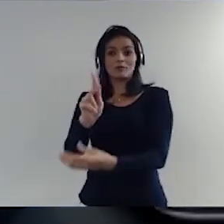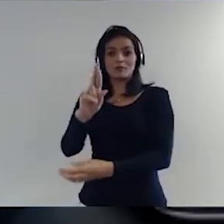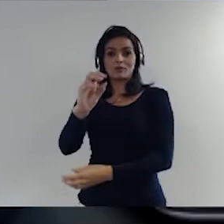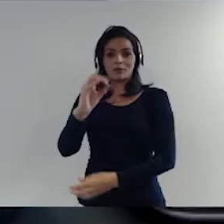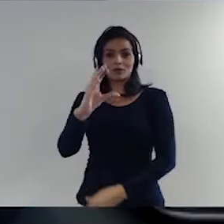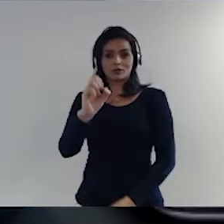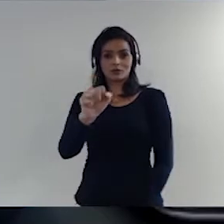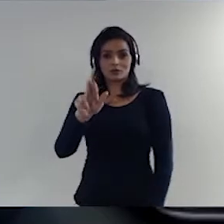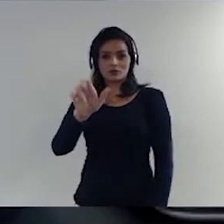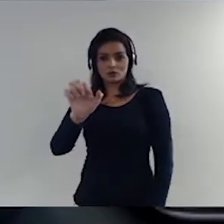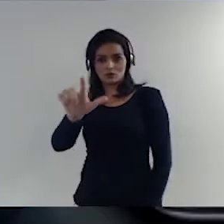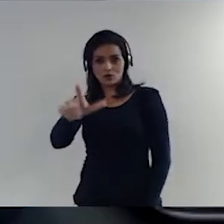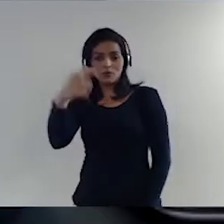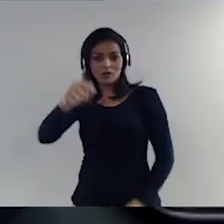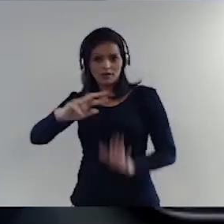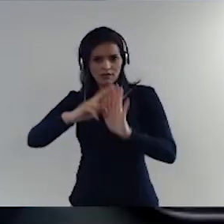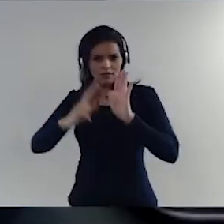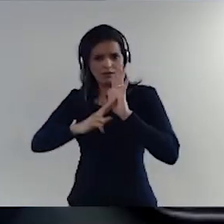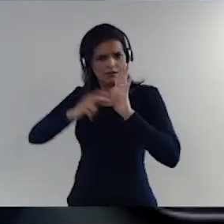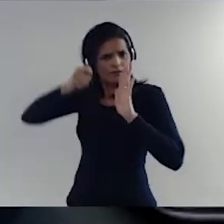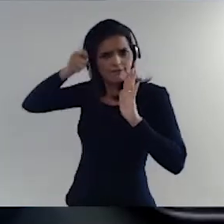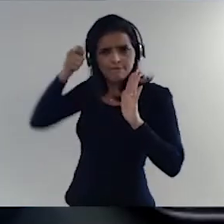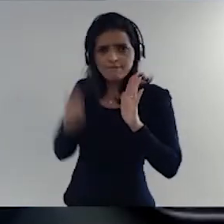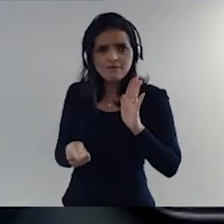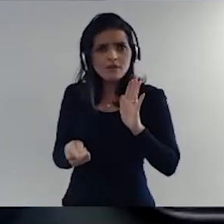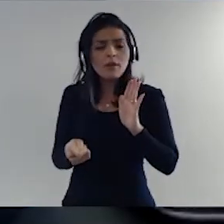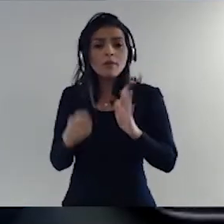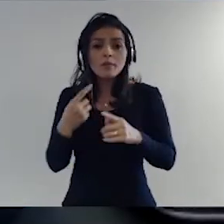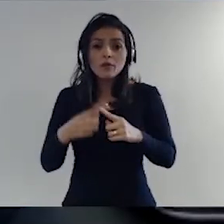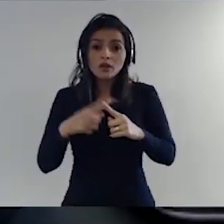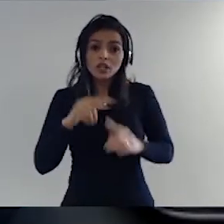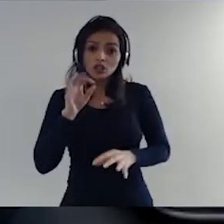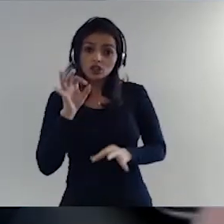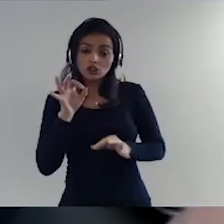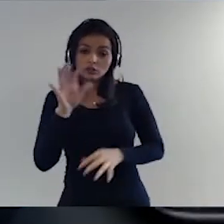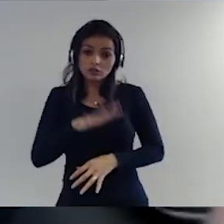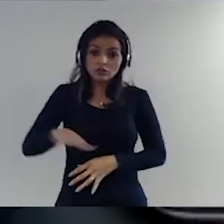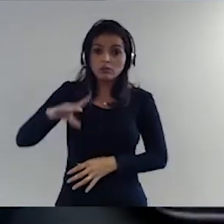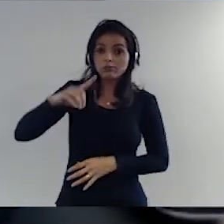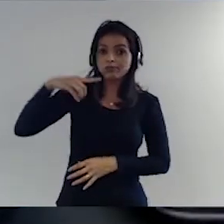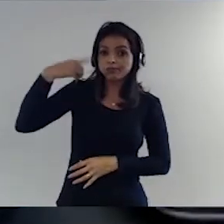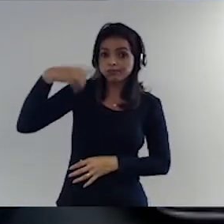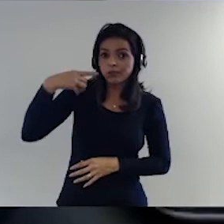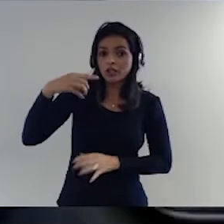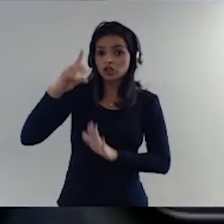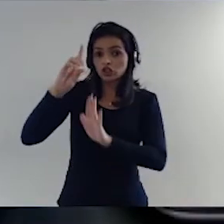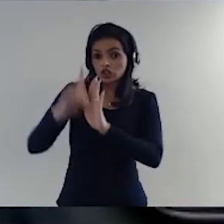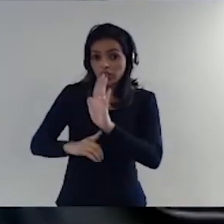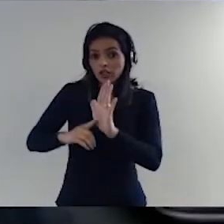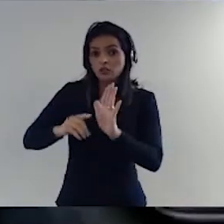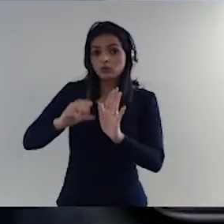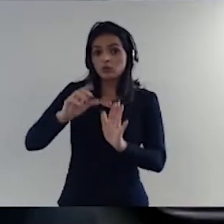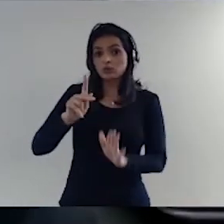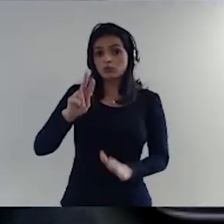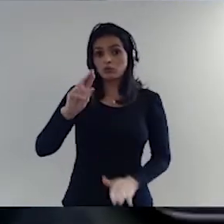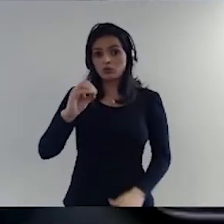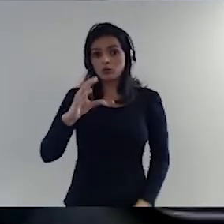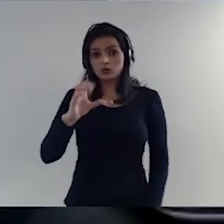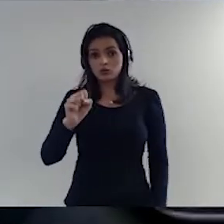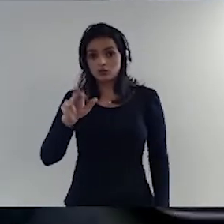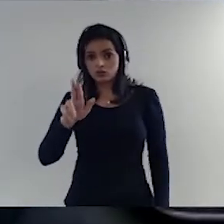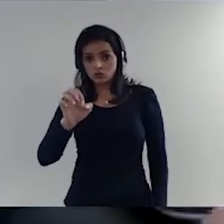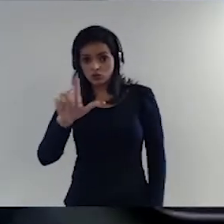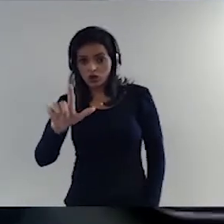regras rígidas, porque o direito processual trabalha com esse instrumento civilizatório, que é o